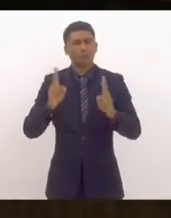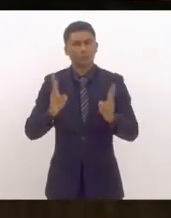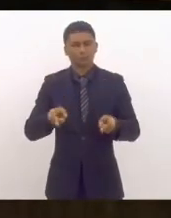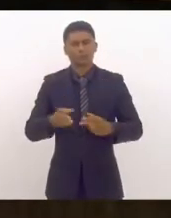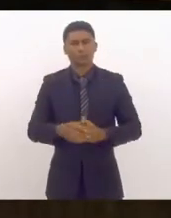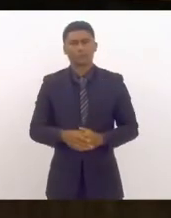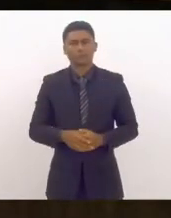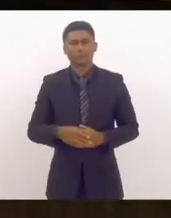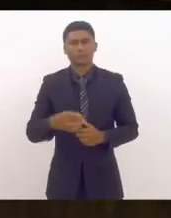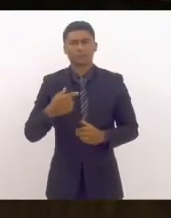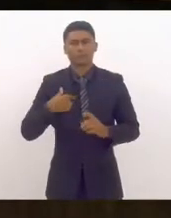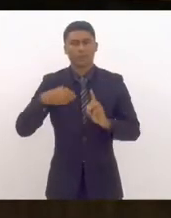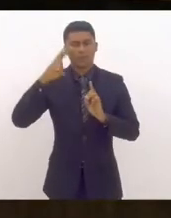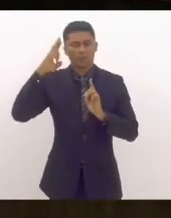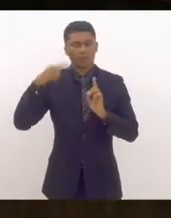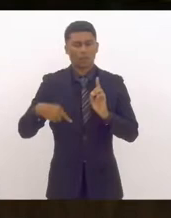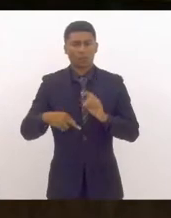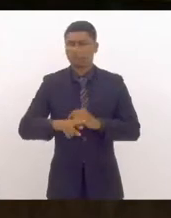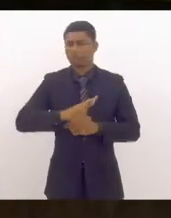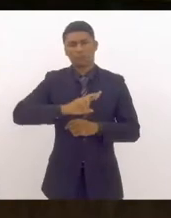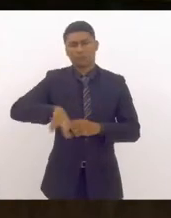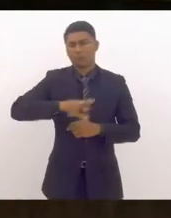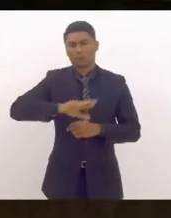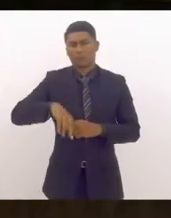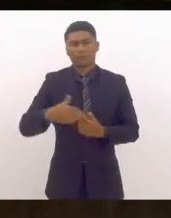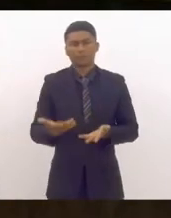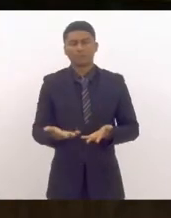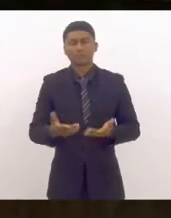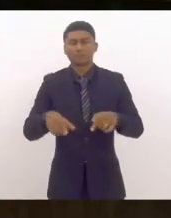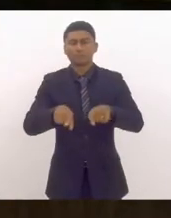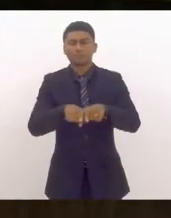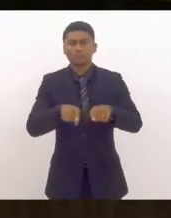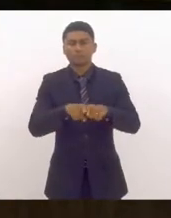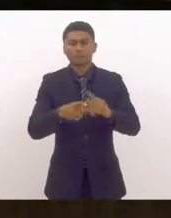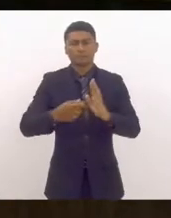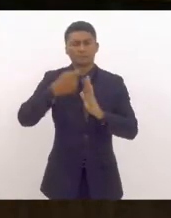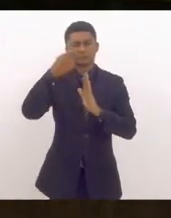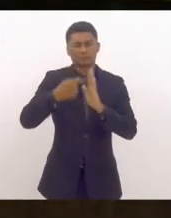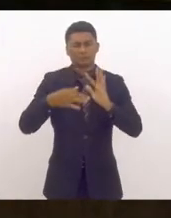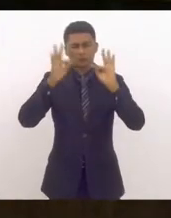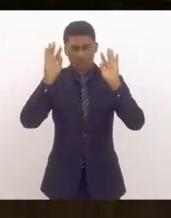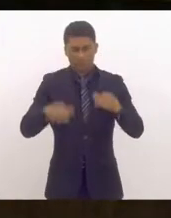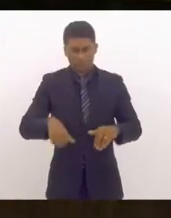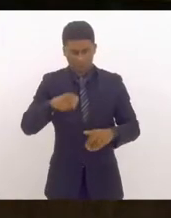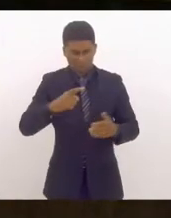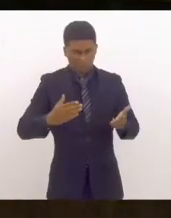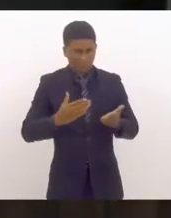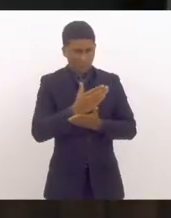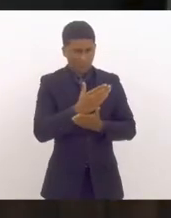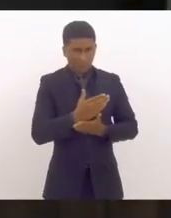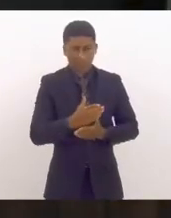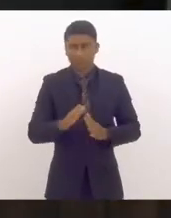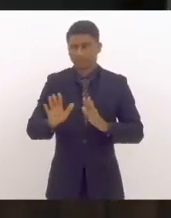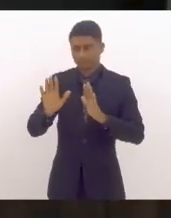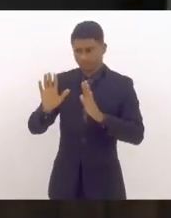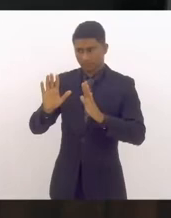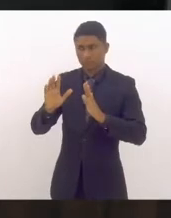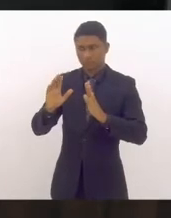como relator. Sem problema. E a forma final de redação, já, o senhor não vai aprovar, não? Já, já. Perdão.